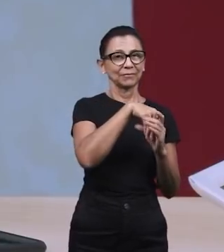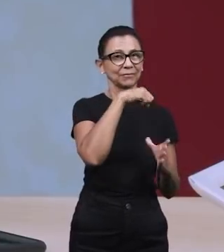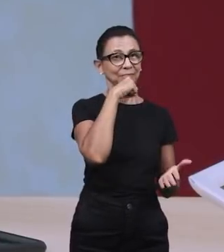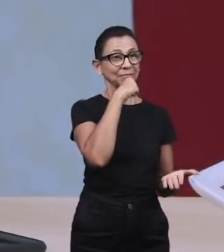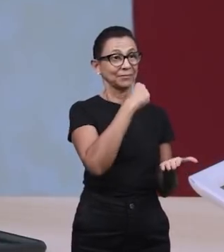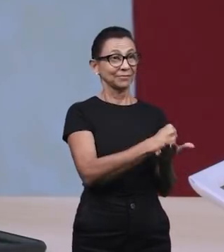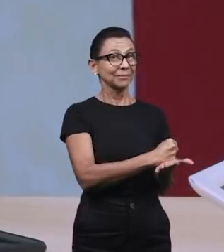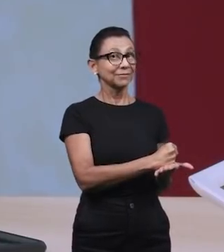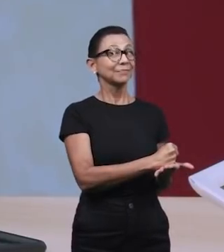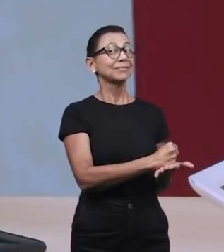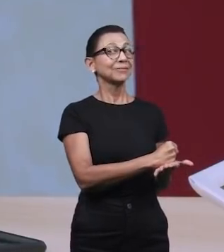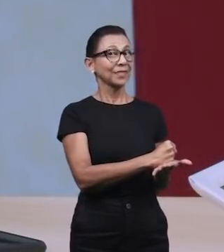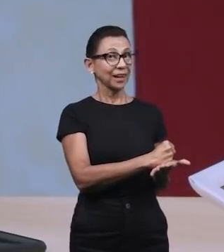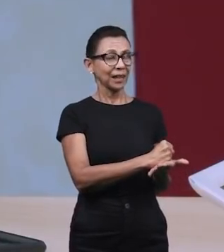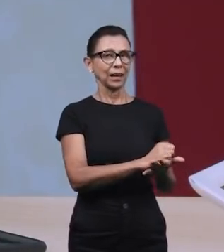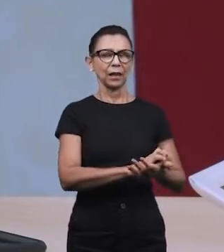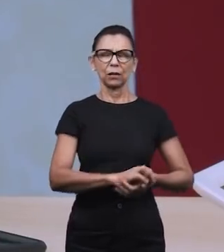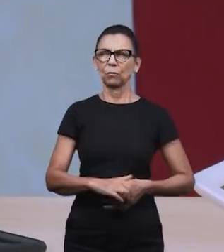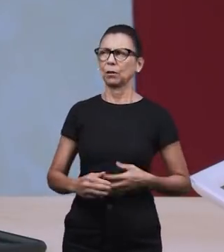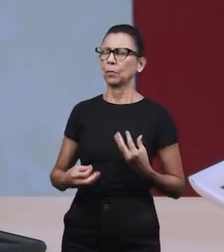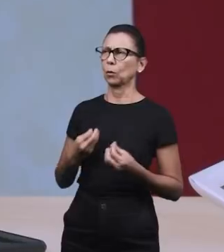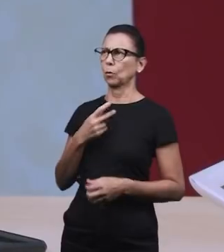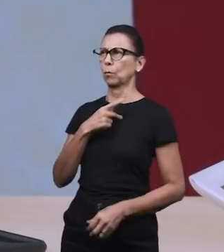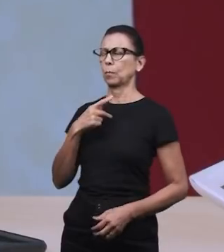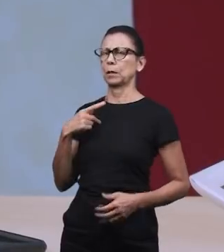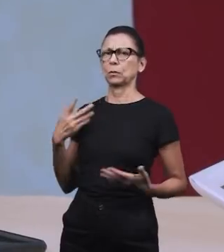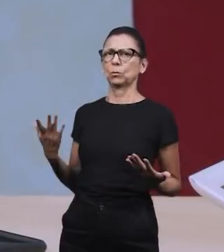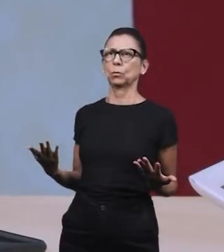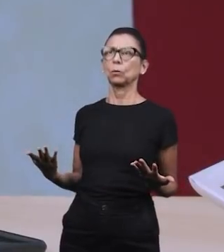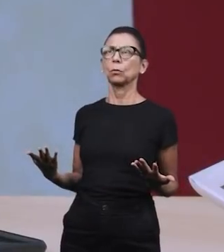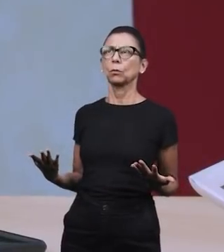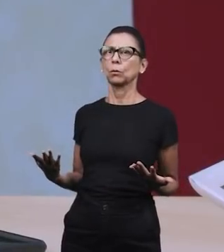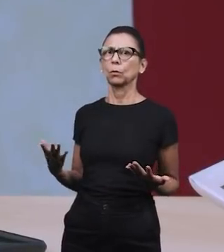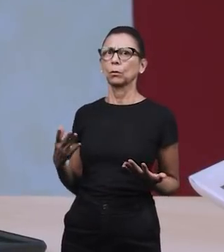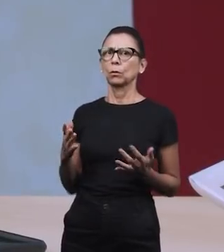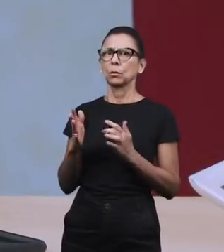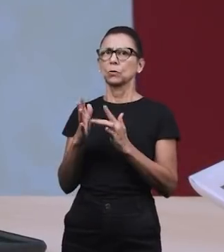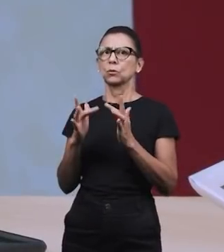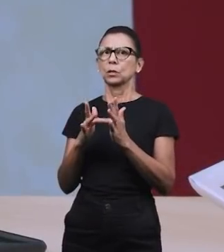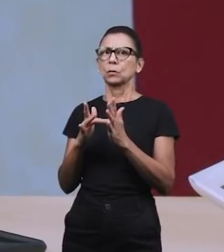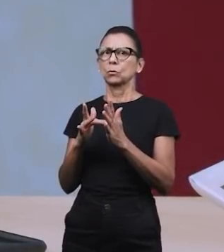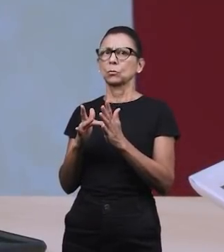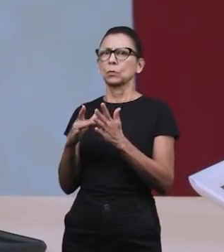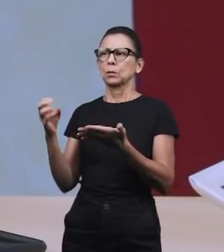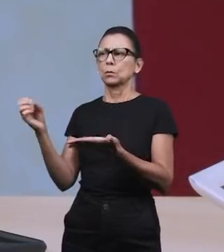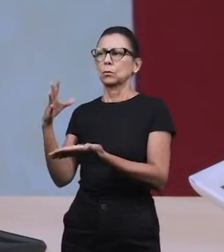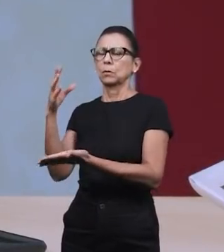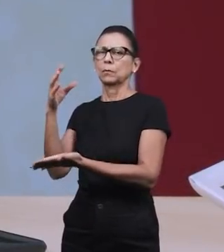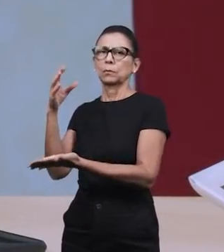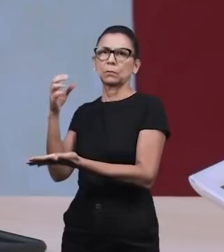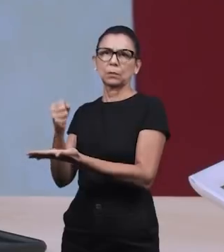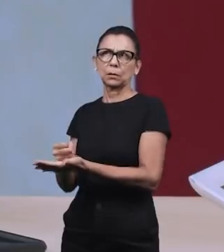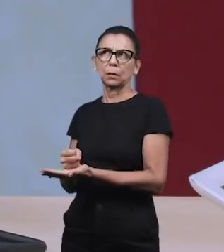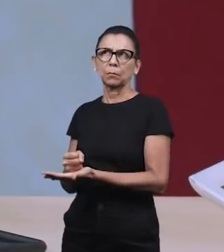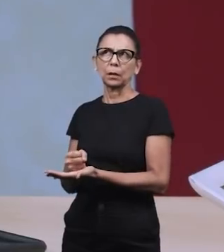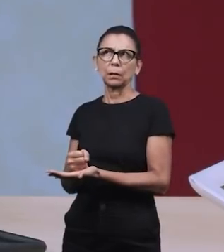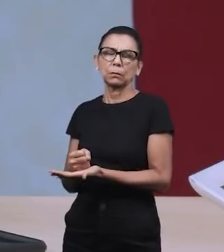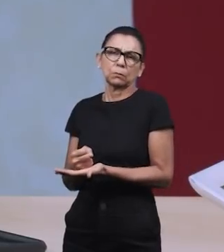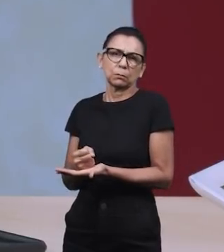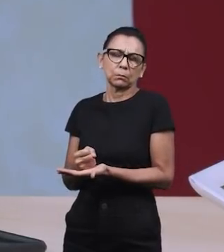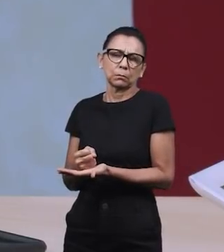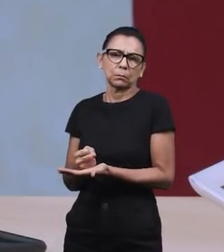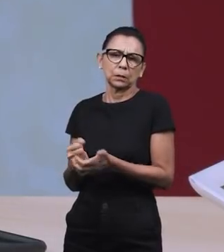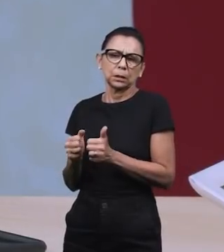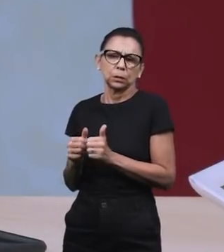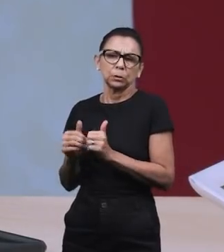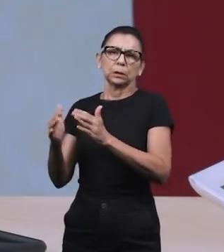Velho Testamento. Mas, pastor, o Senhor Jesus veio no Novo Testamento, né? Nasceu, foi ali no início ali do